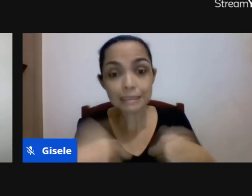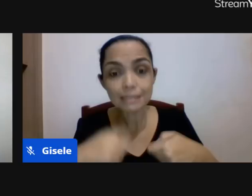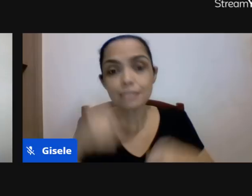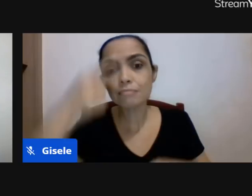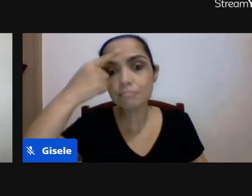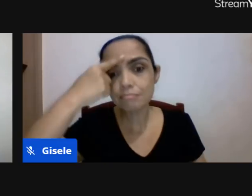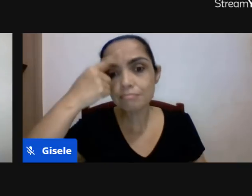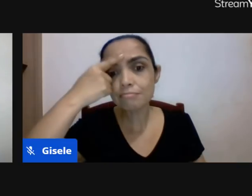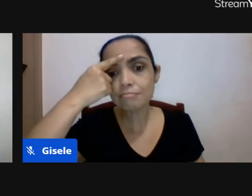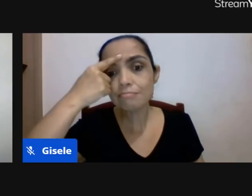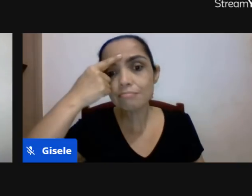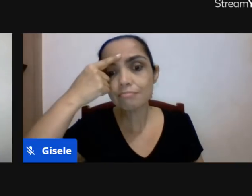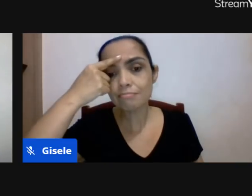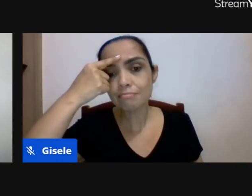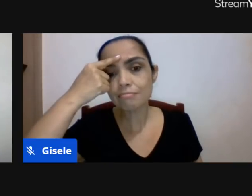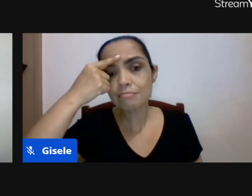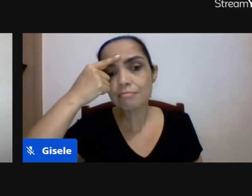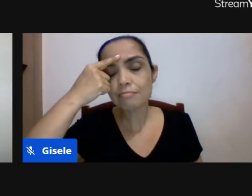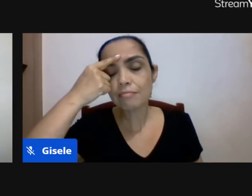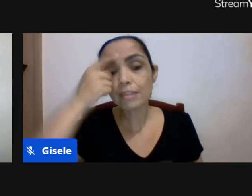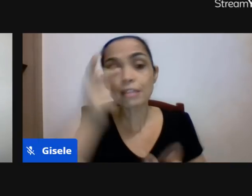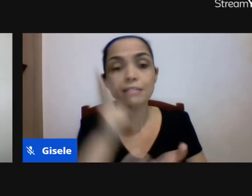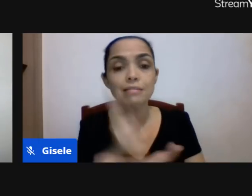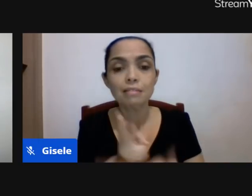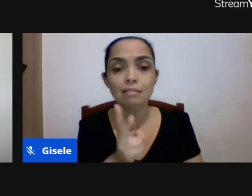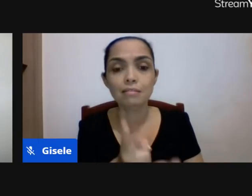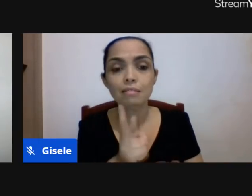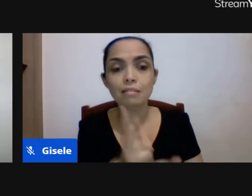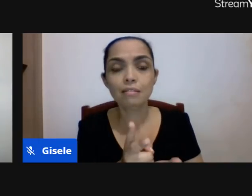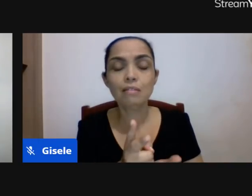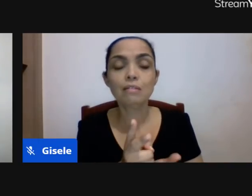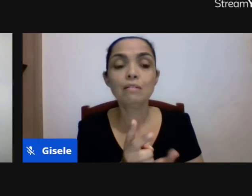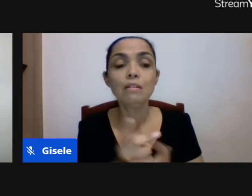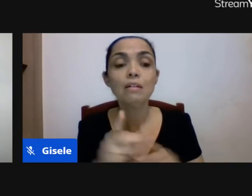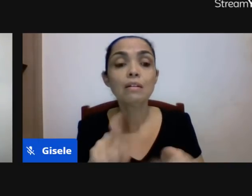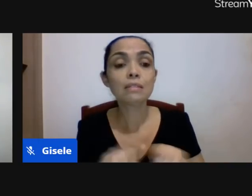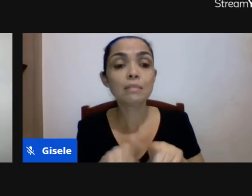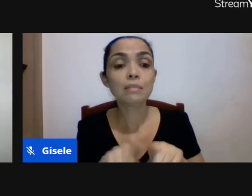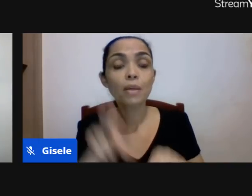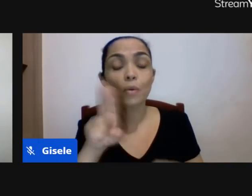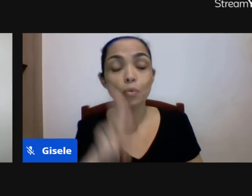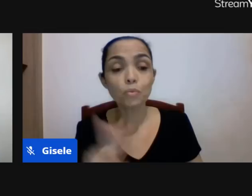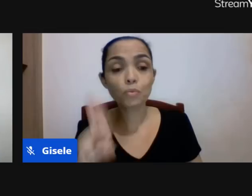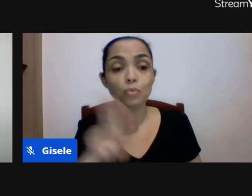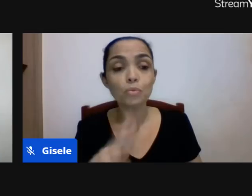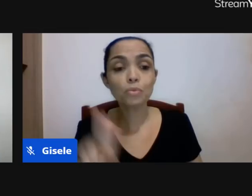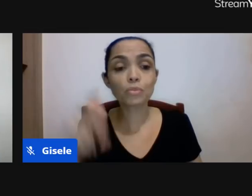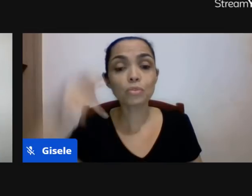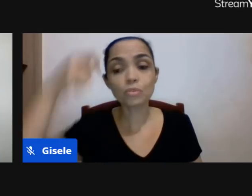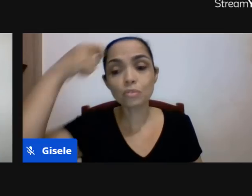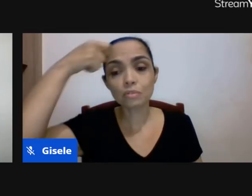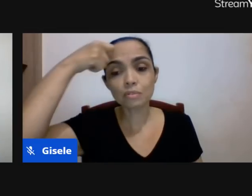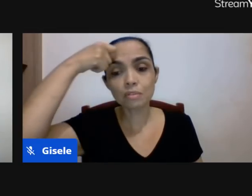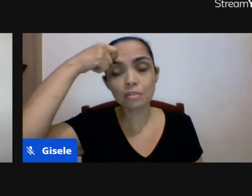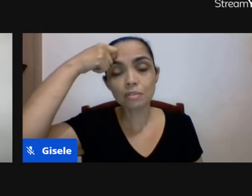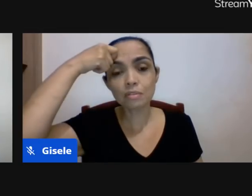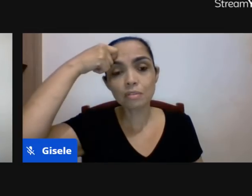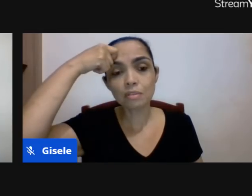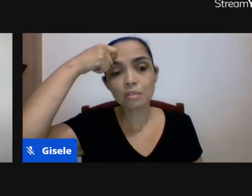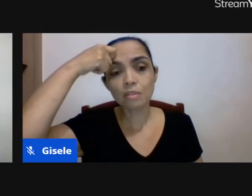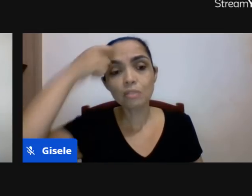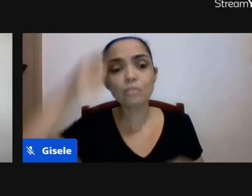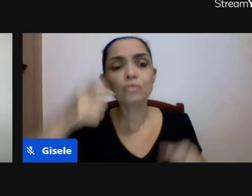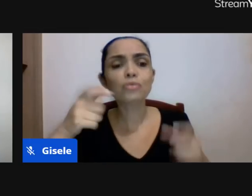isso e sempre aferir na testa. Uma outra coisa sobre o uso do termômetro que eu queria falar para vocês é que também em dias